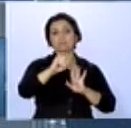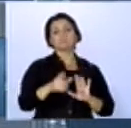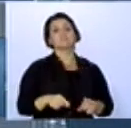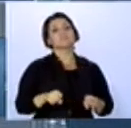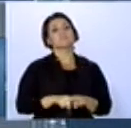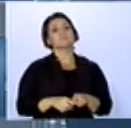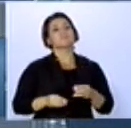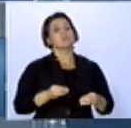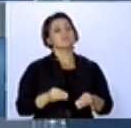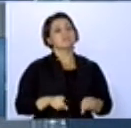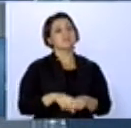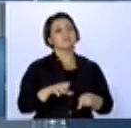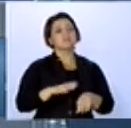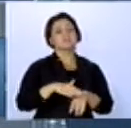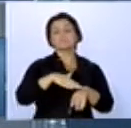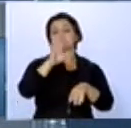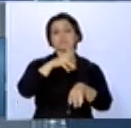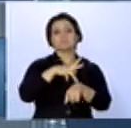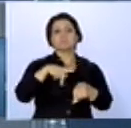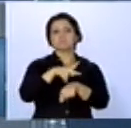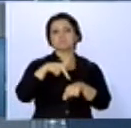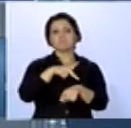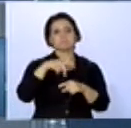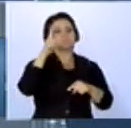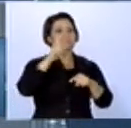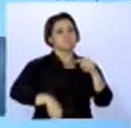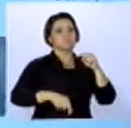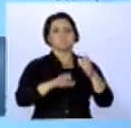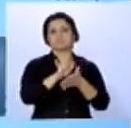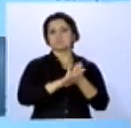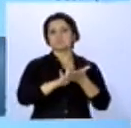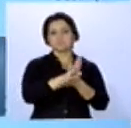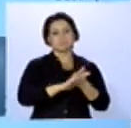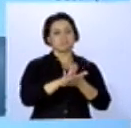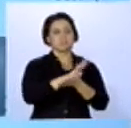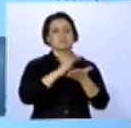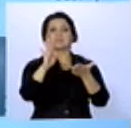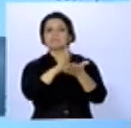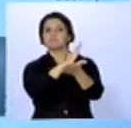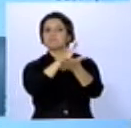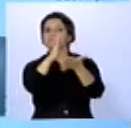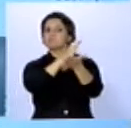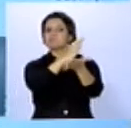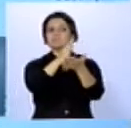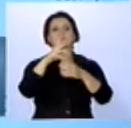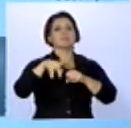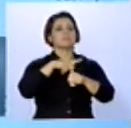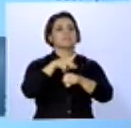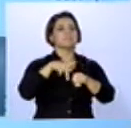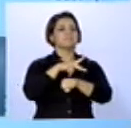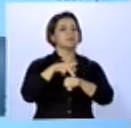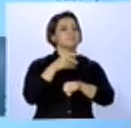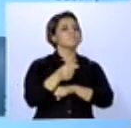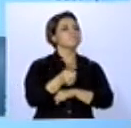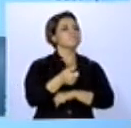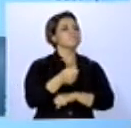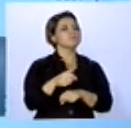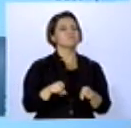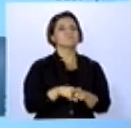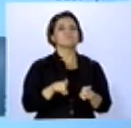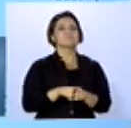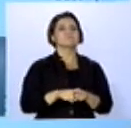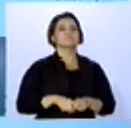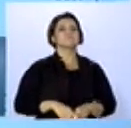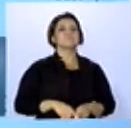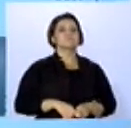quase um texto dos países não proíbe nada como nós vimos e alguns países poucos nós temos aí cerca